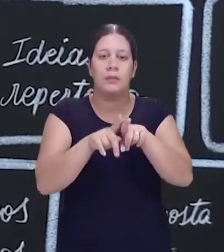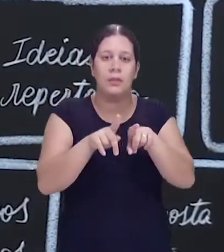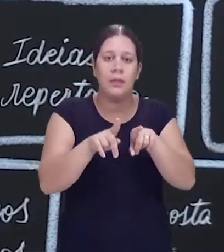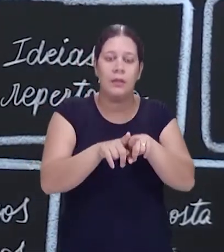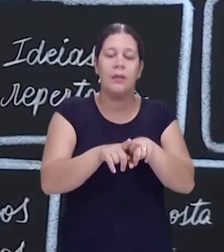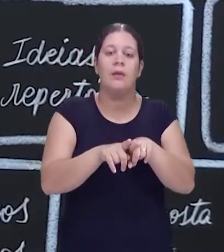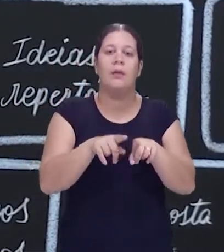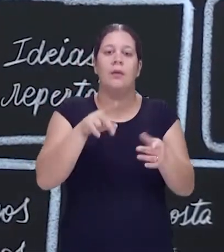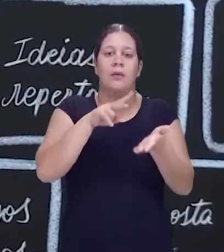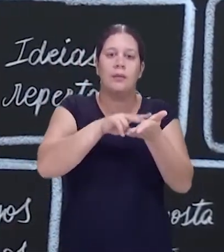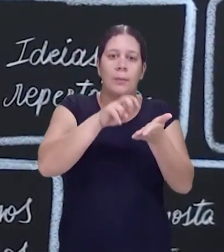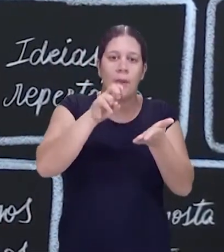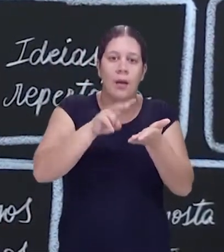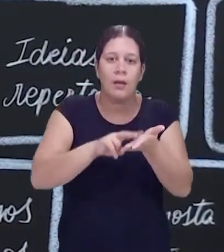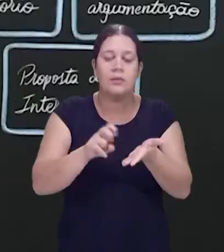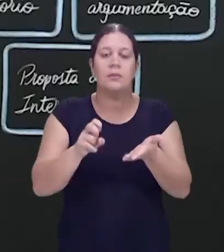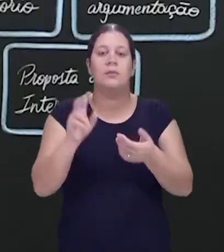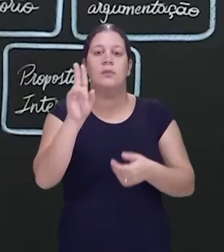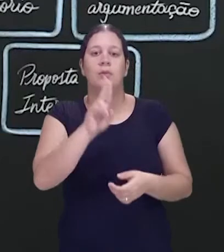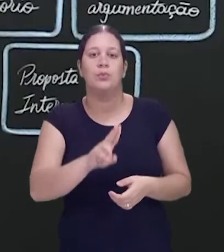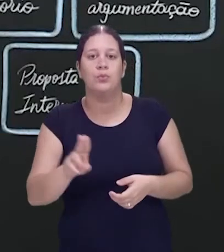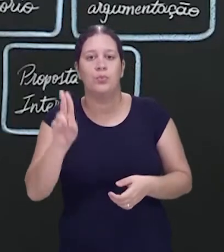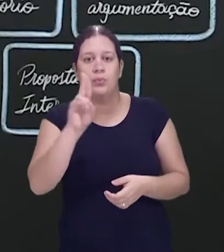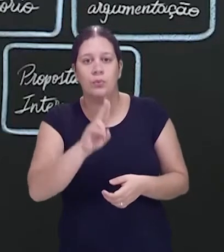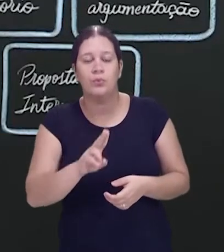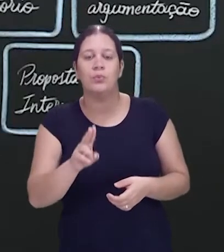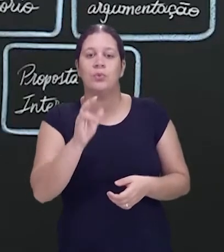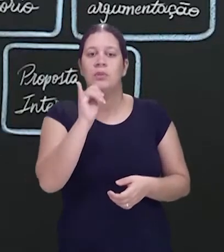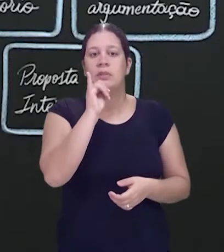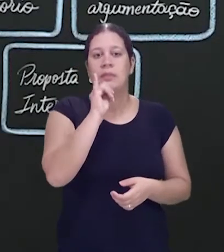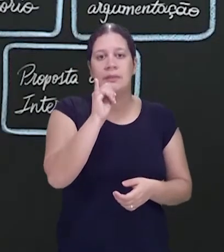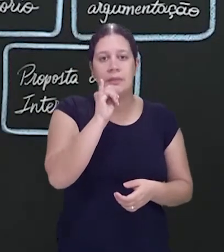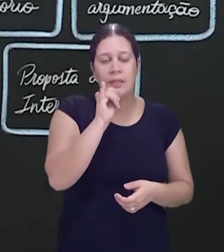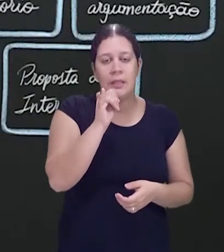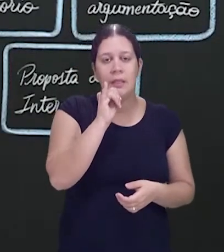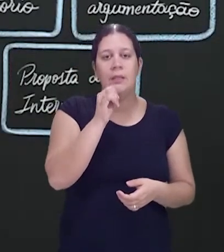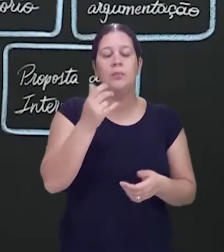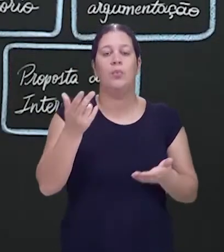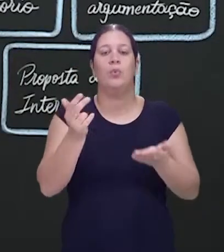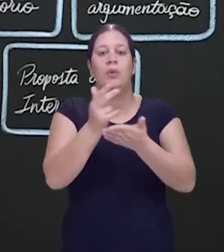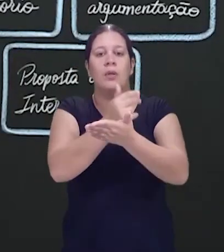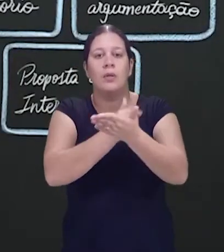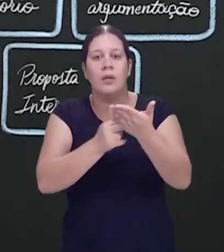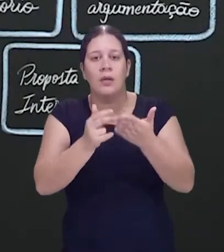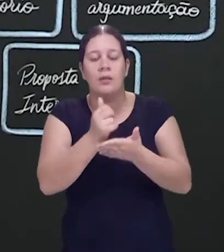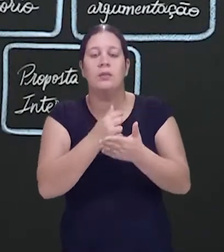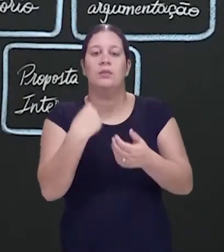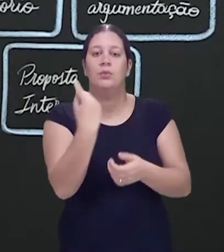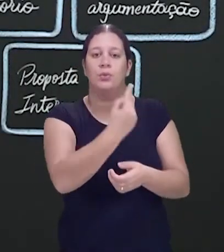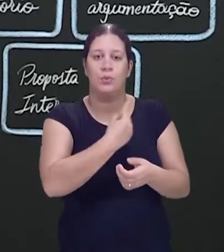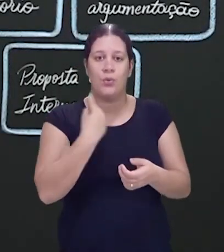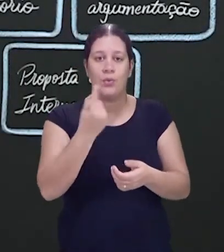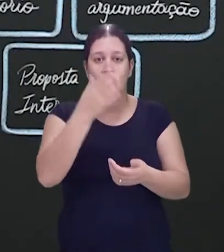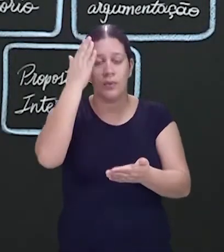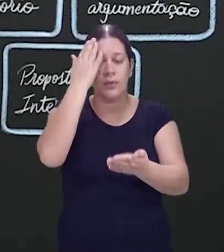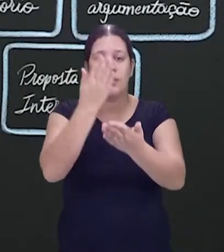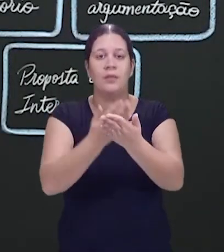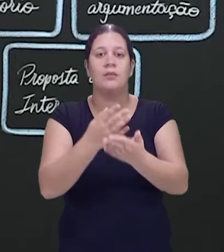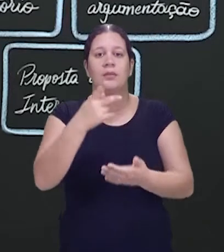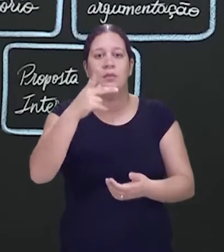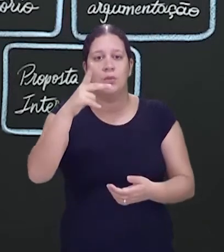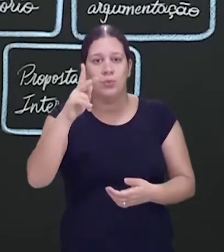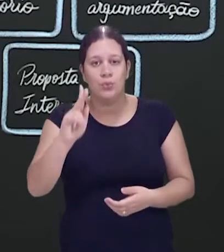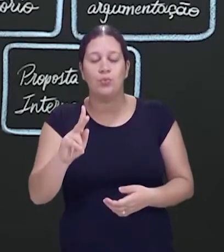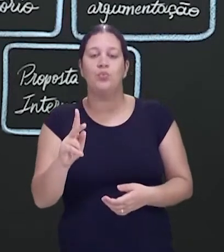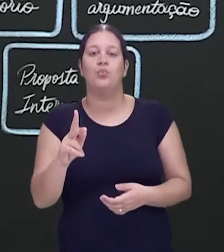a temática que você está discutindo, o uso de exemplos e ilustrações, ou seja, todos esses recursos contribuem para que a gente acredite na